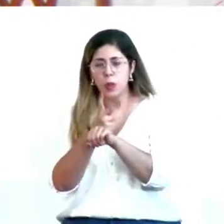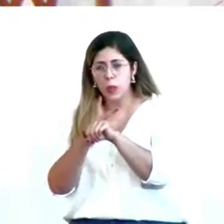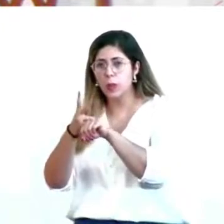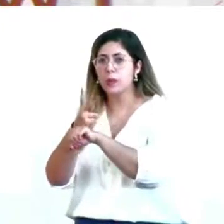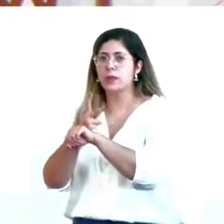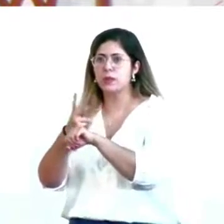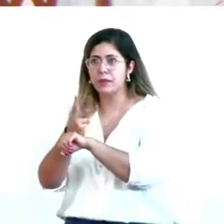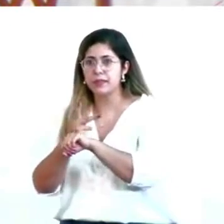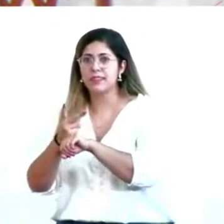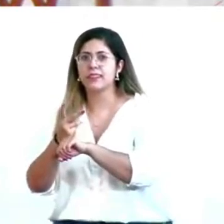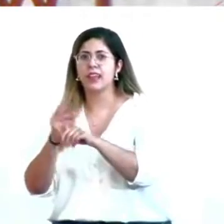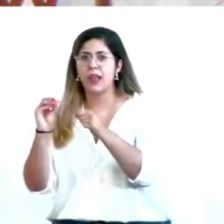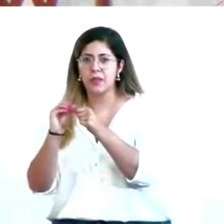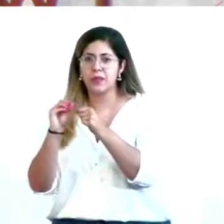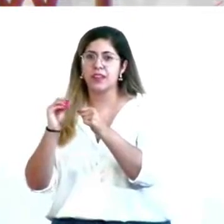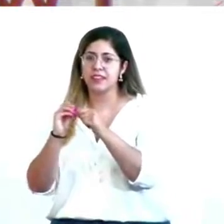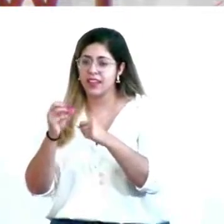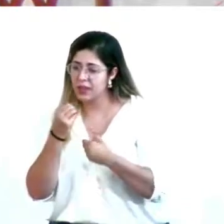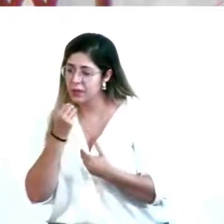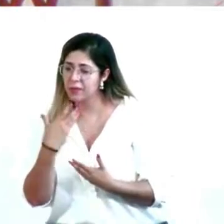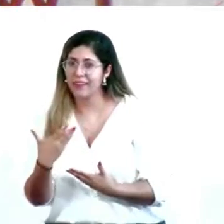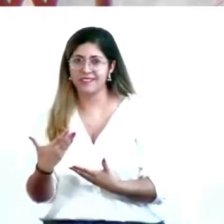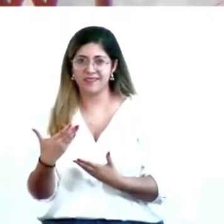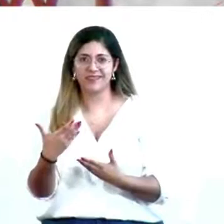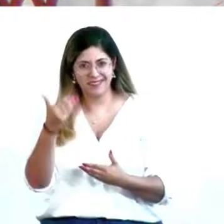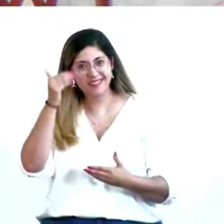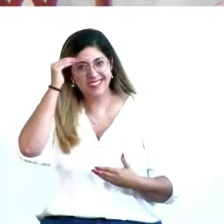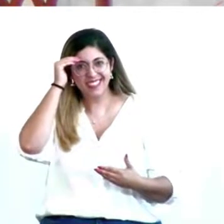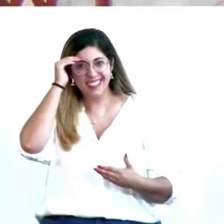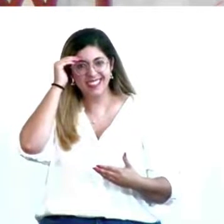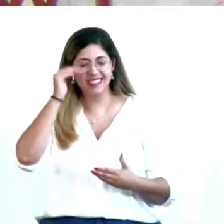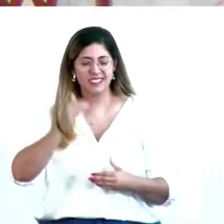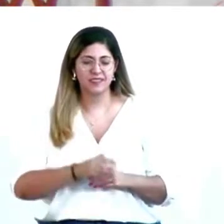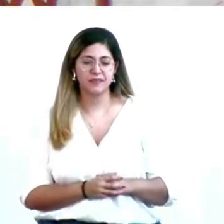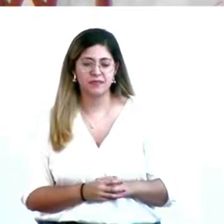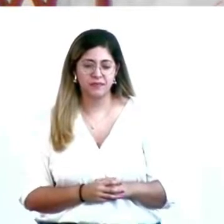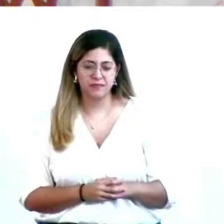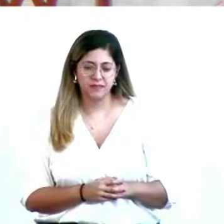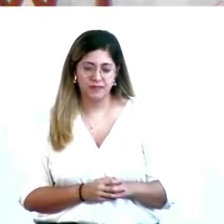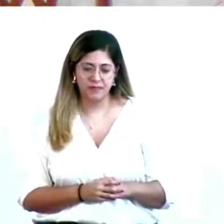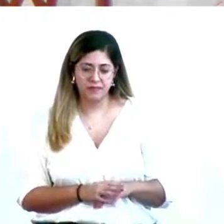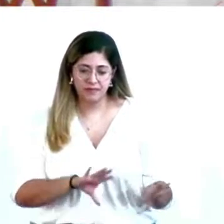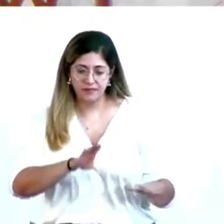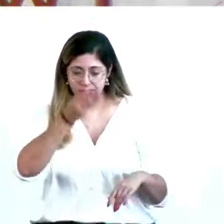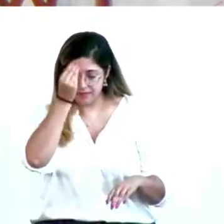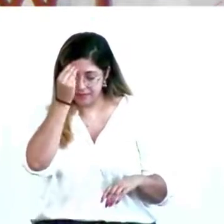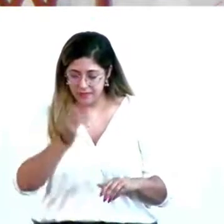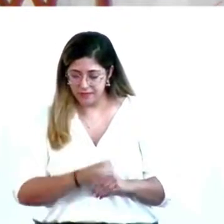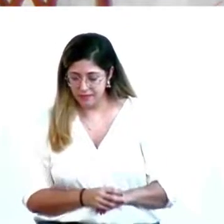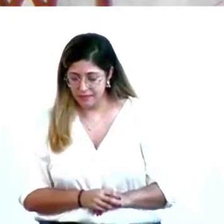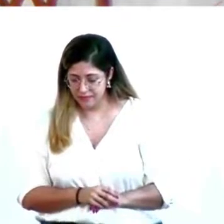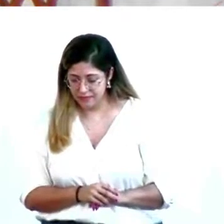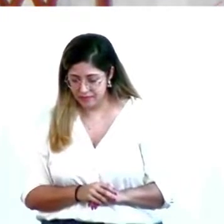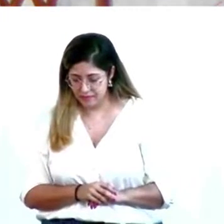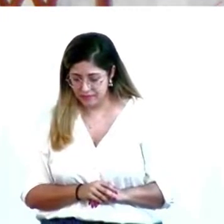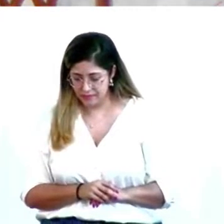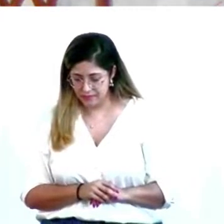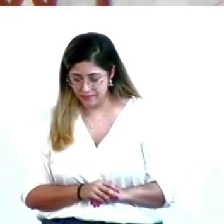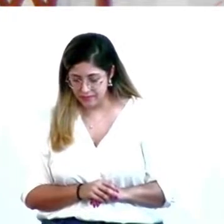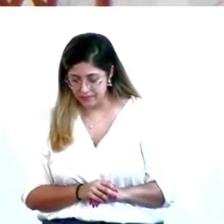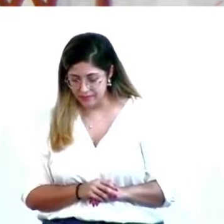contrário, ações de graças. A palavra impudicícia aqui, ela é